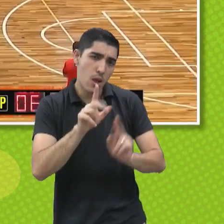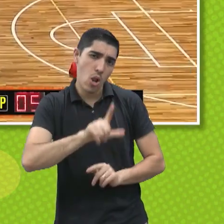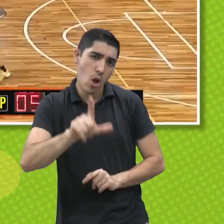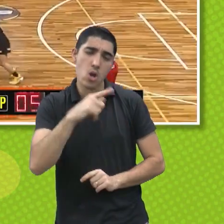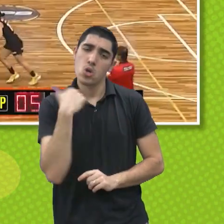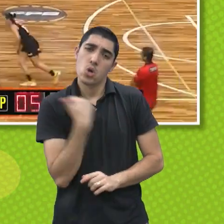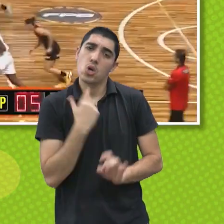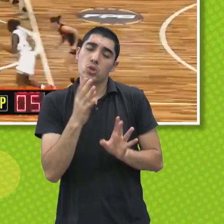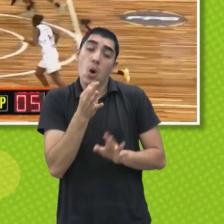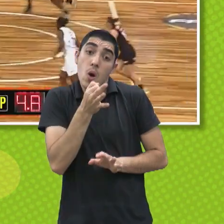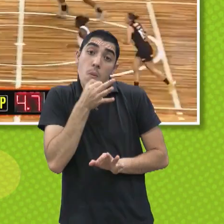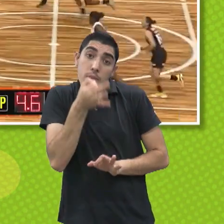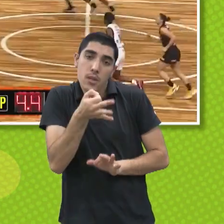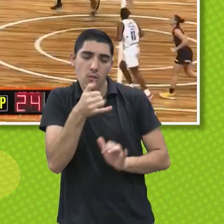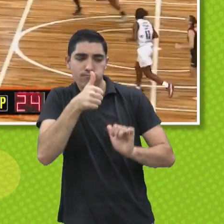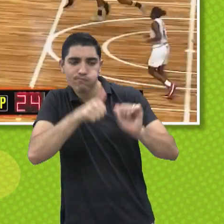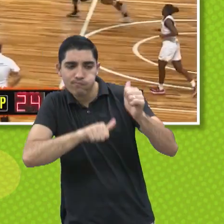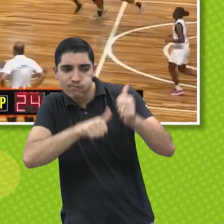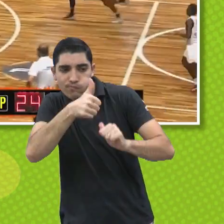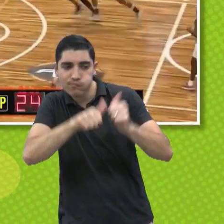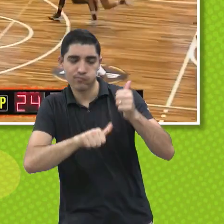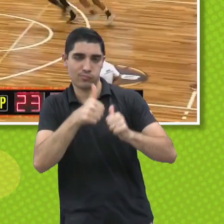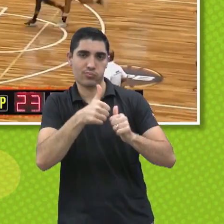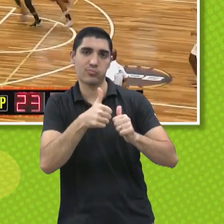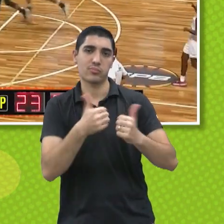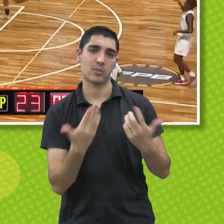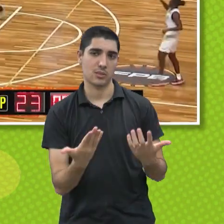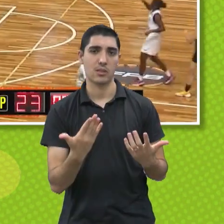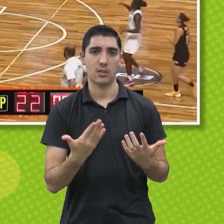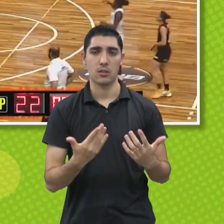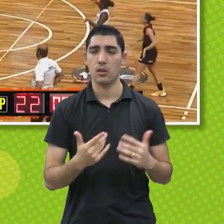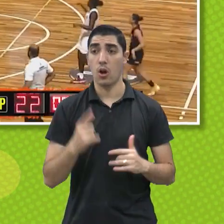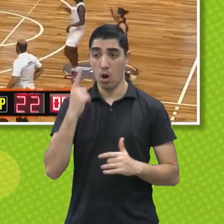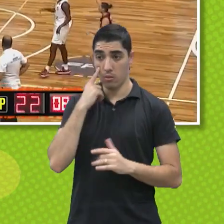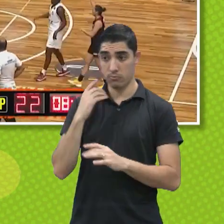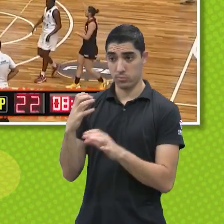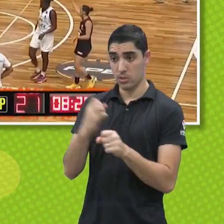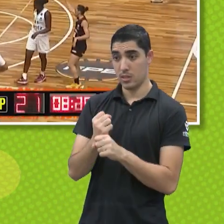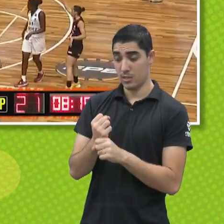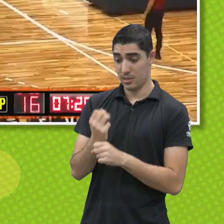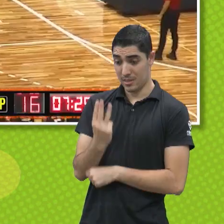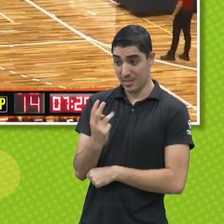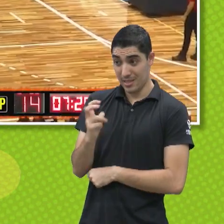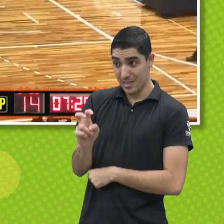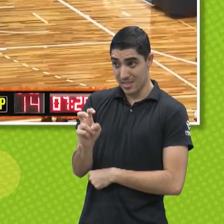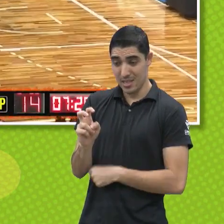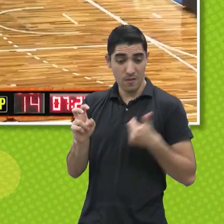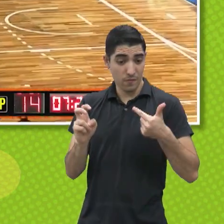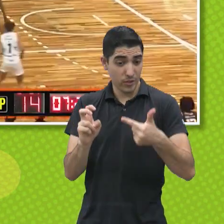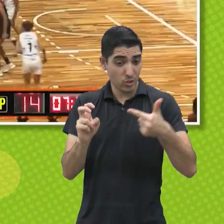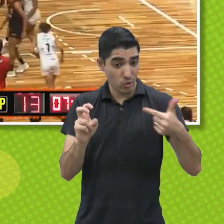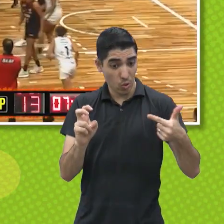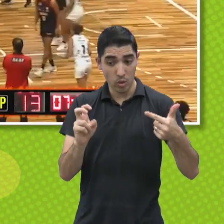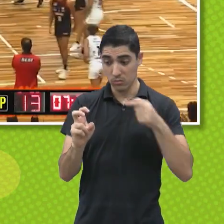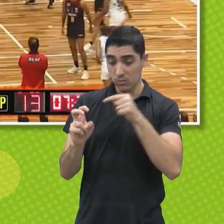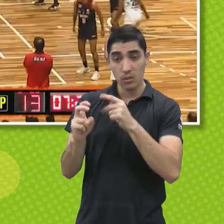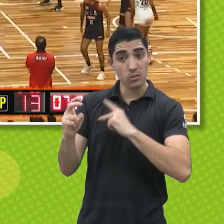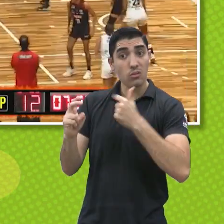do que a gente vê, do que de fora, né? Olha lá, os parciais, 35-22 para o São José. O São José estava caminhando muito bem ali para a partida,